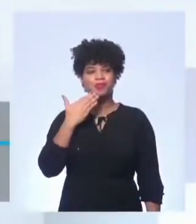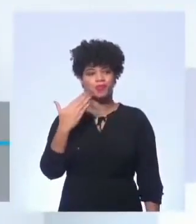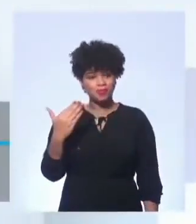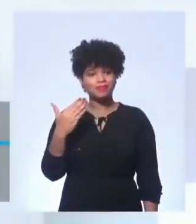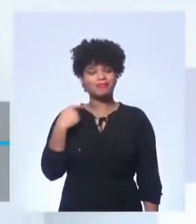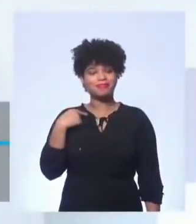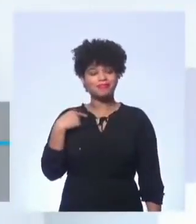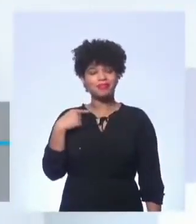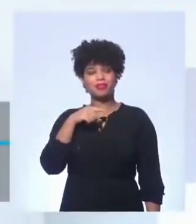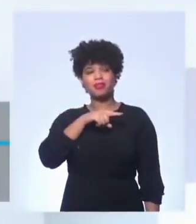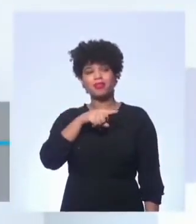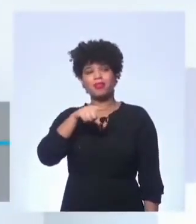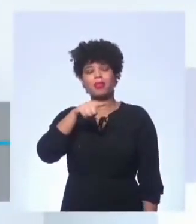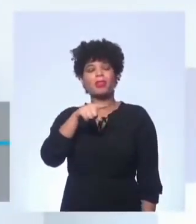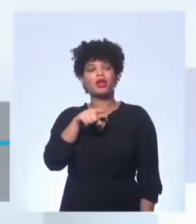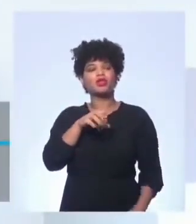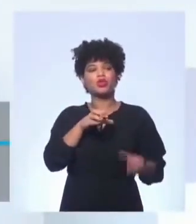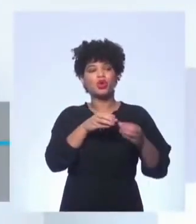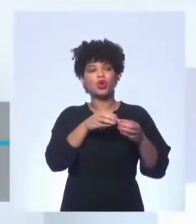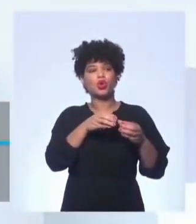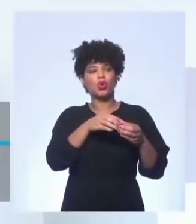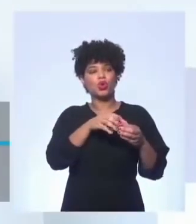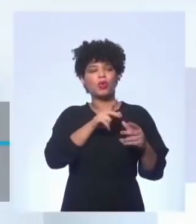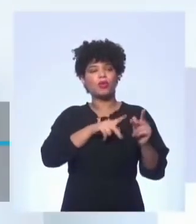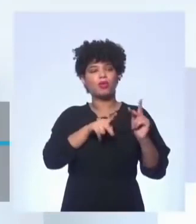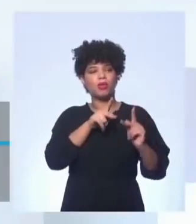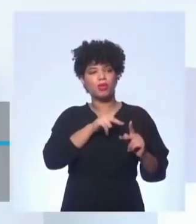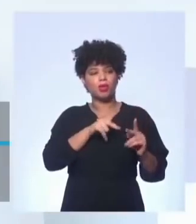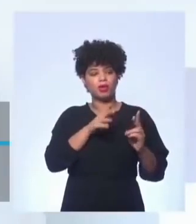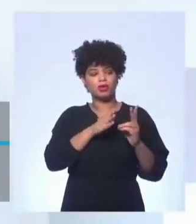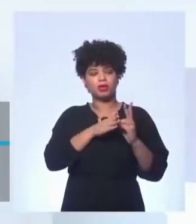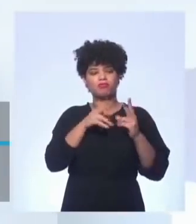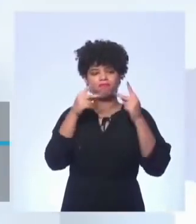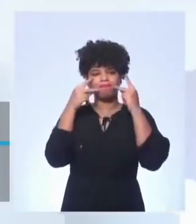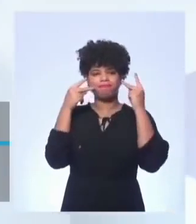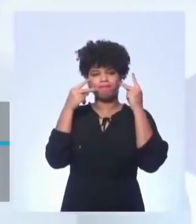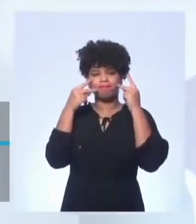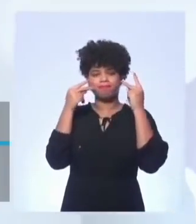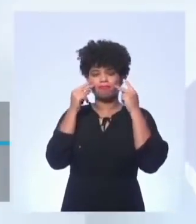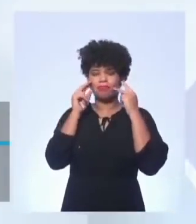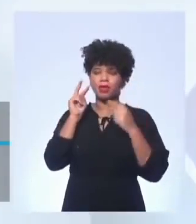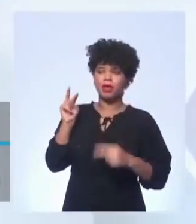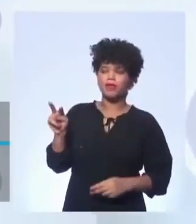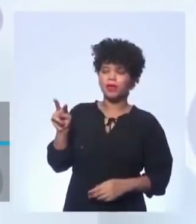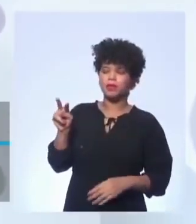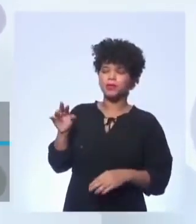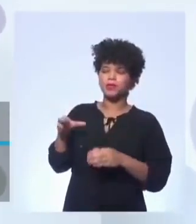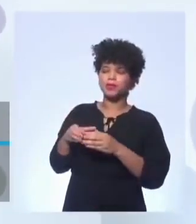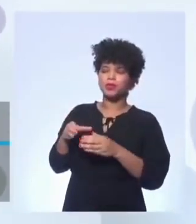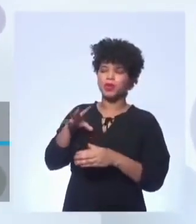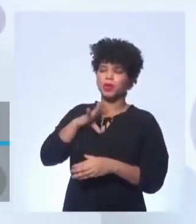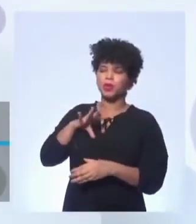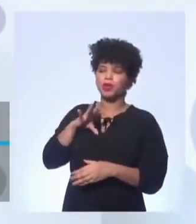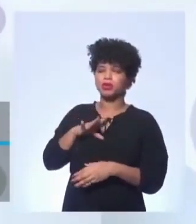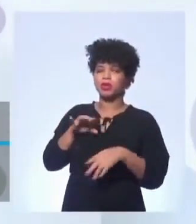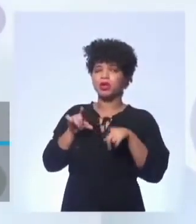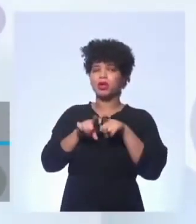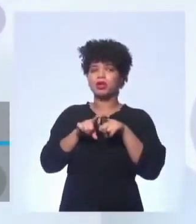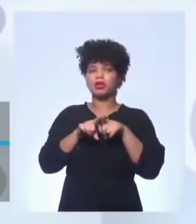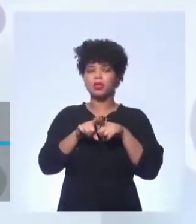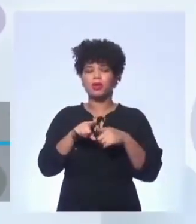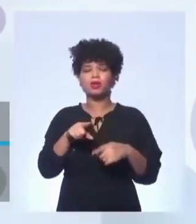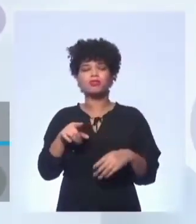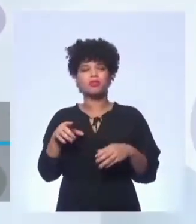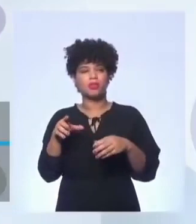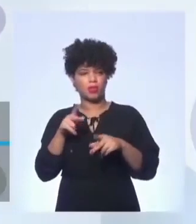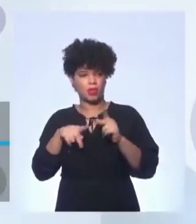princípio, qual foi o olhar que os portugueses tiveram sobre os indígenas, sobre